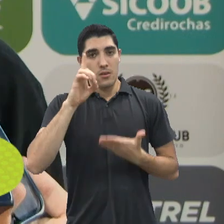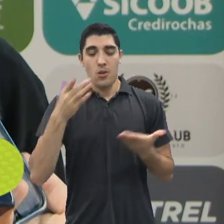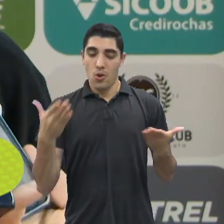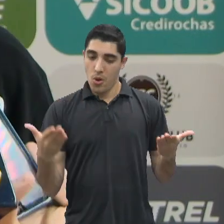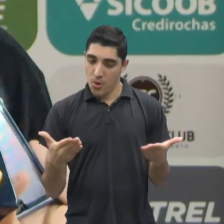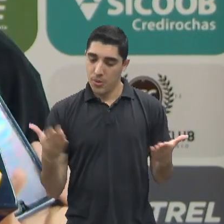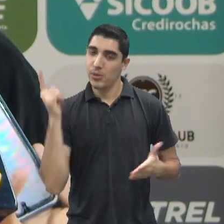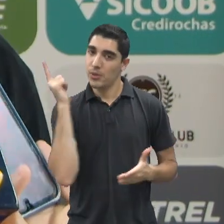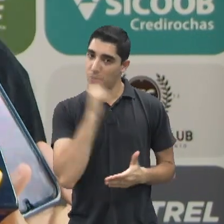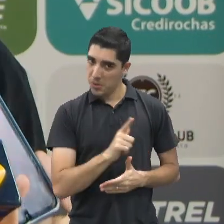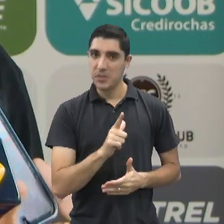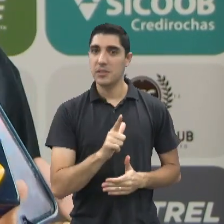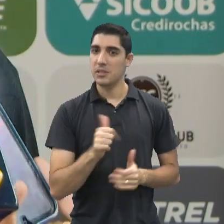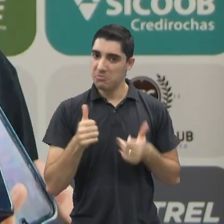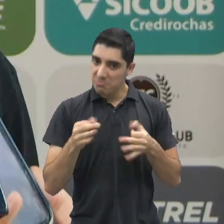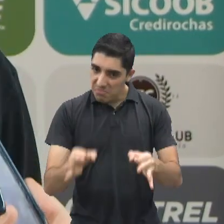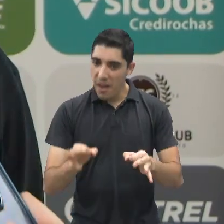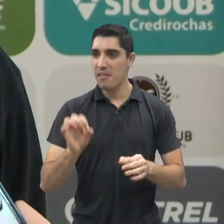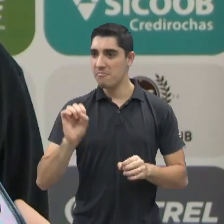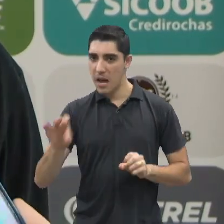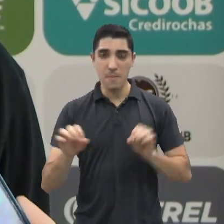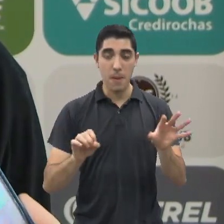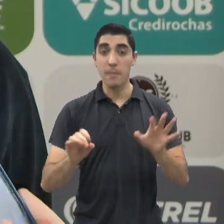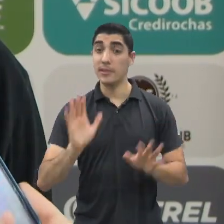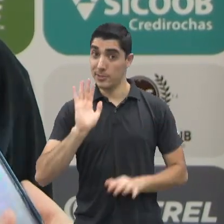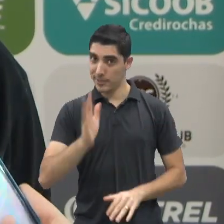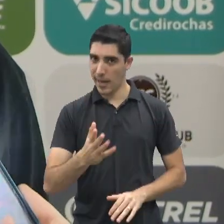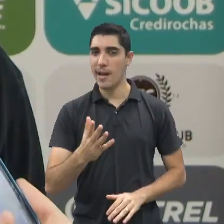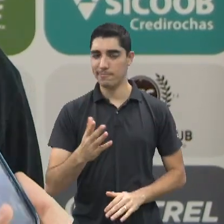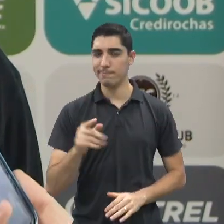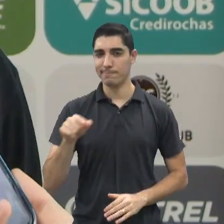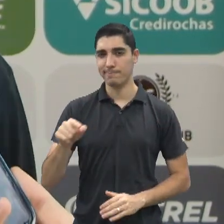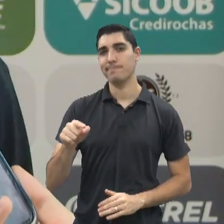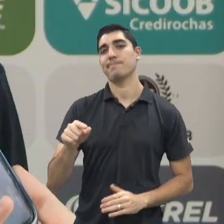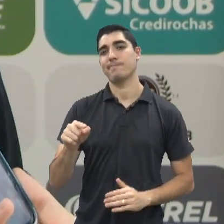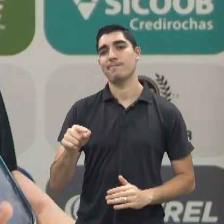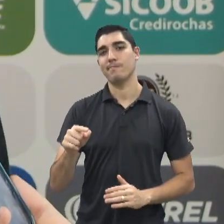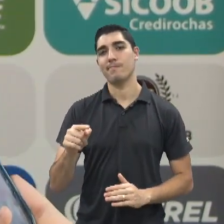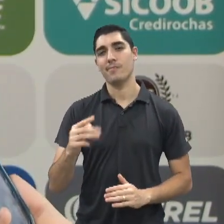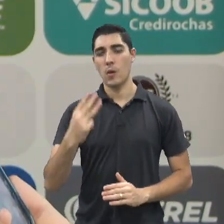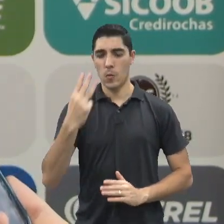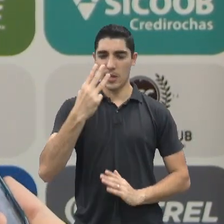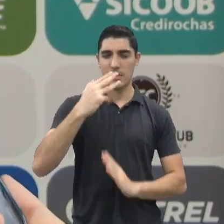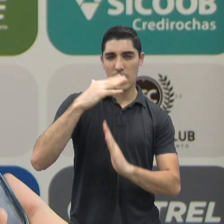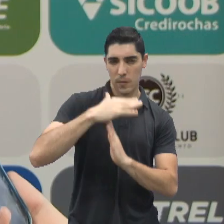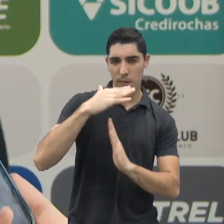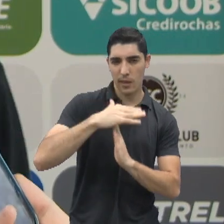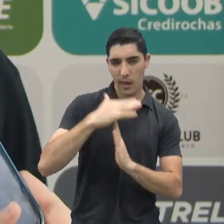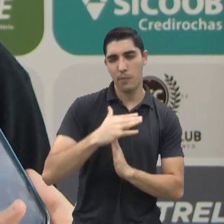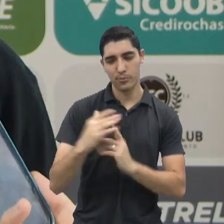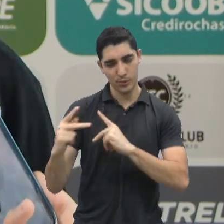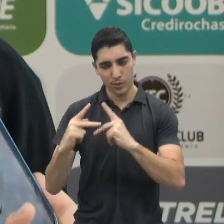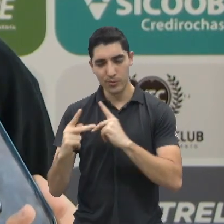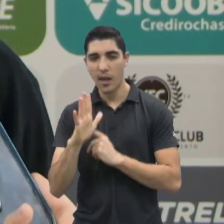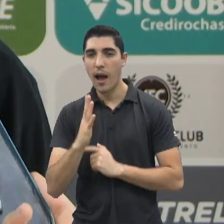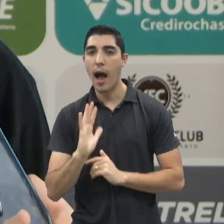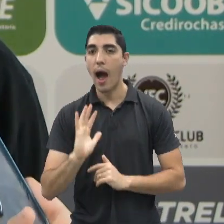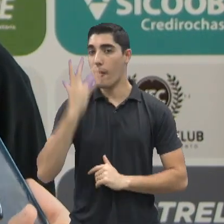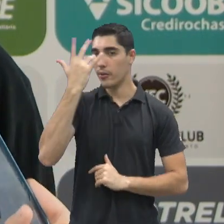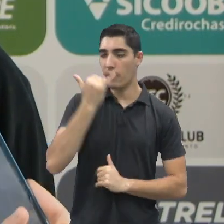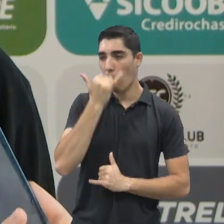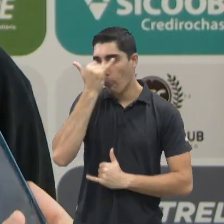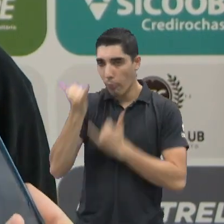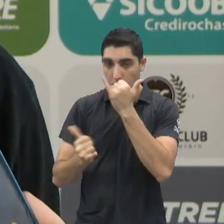gente conseguiu. Tivemos um momento aí ruim no início no meio do terceiro quarto, né? Deu uma parada, mas